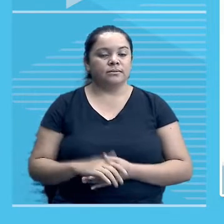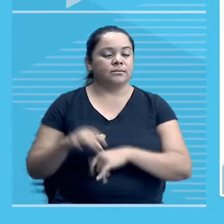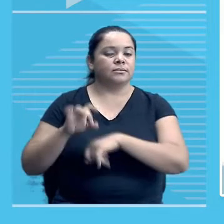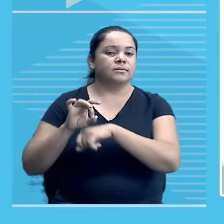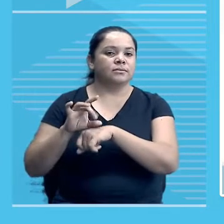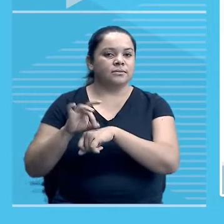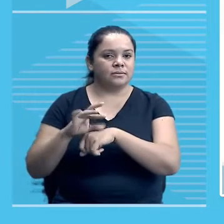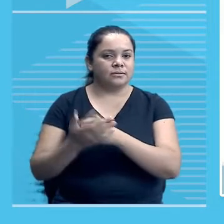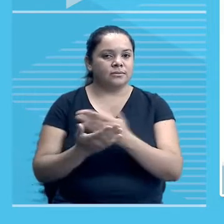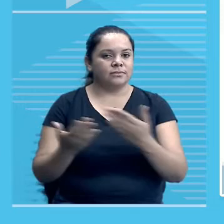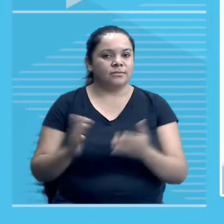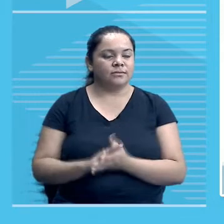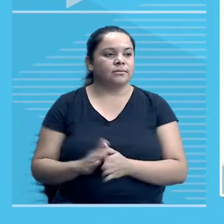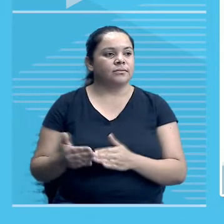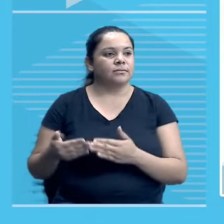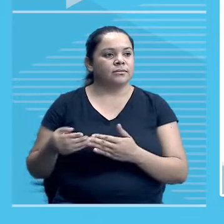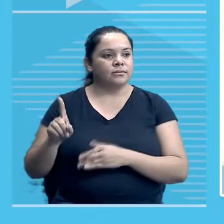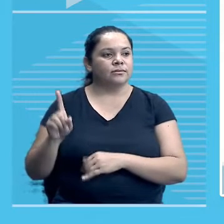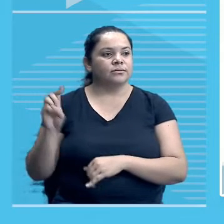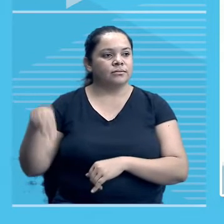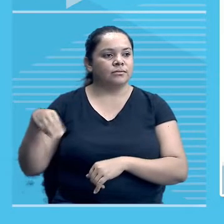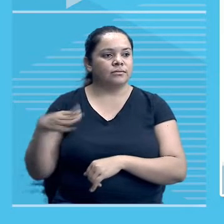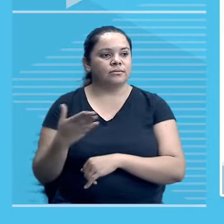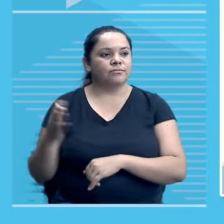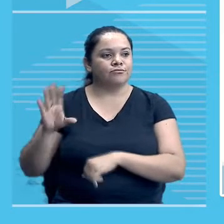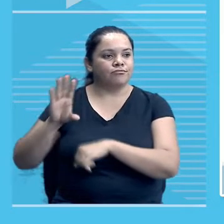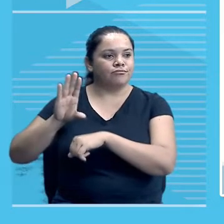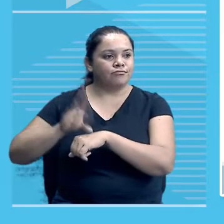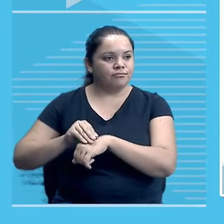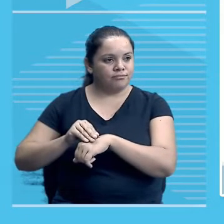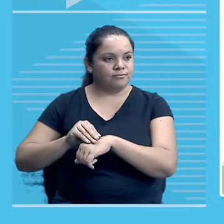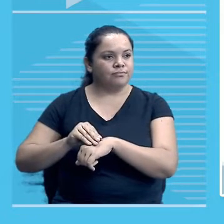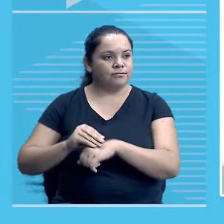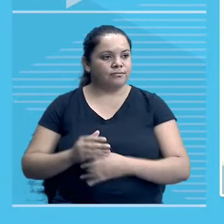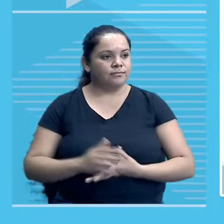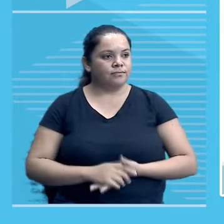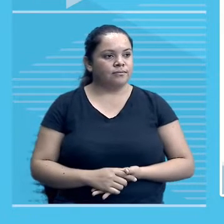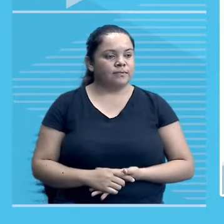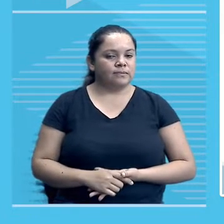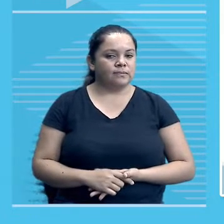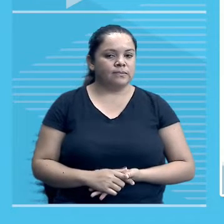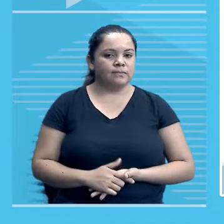para vocês. Vamos colocar também um minutinho aí para a classificação dos sais.